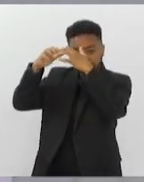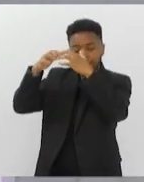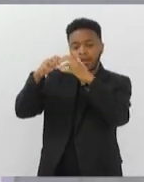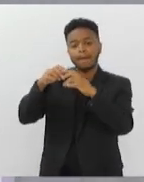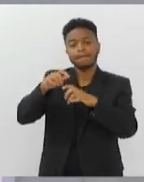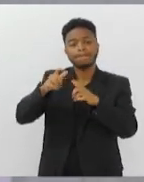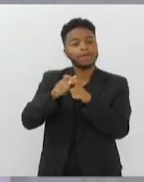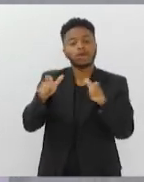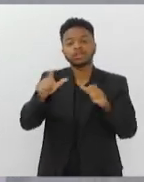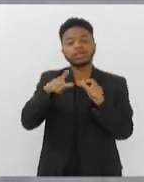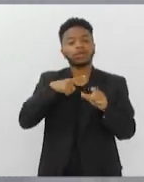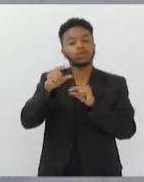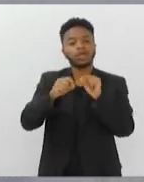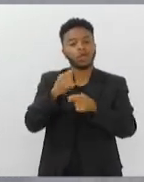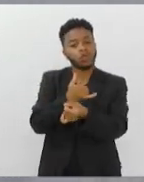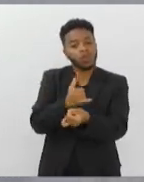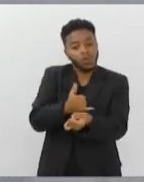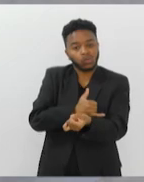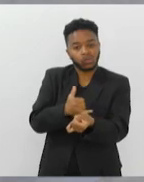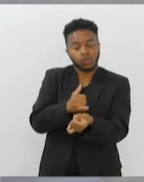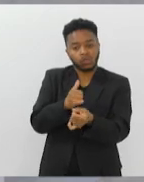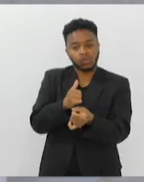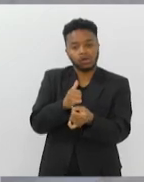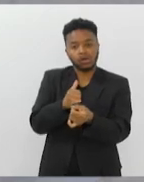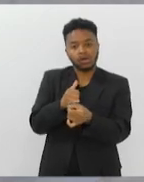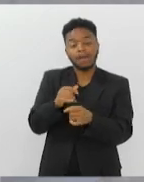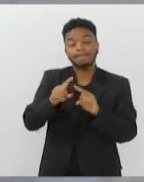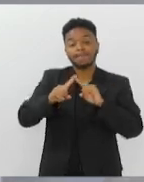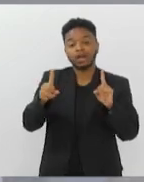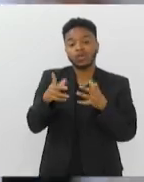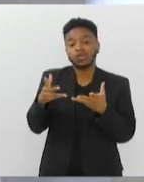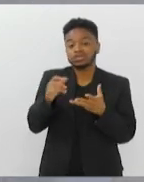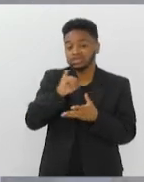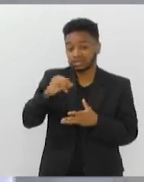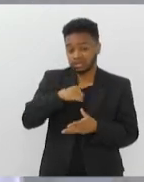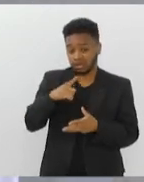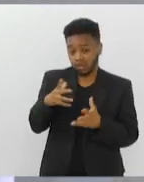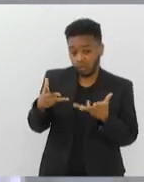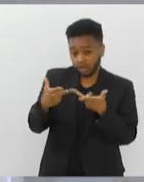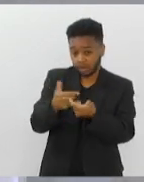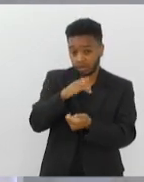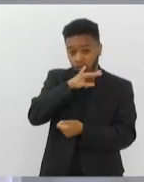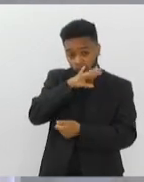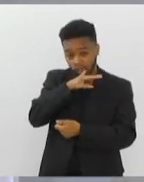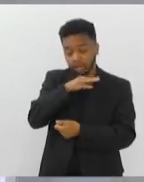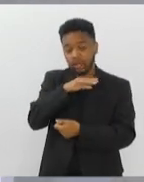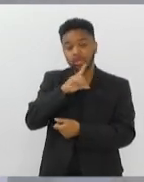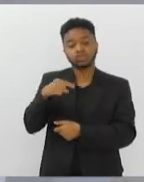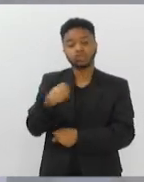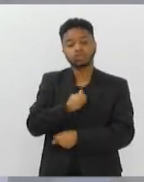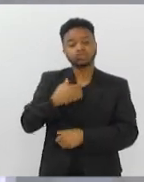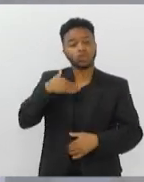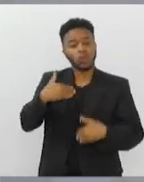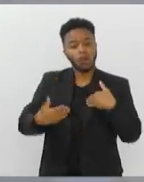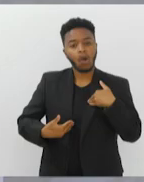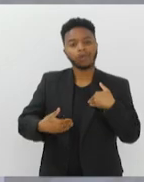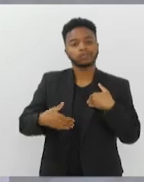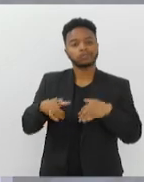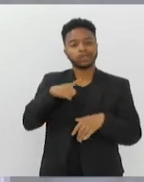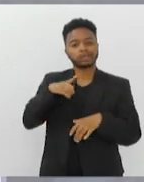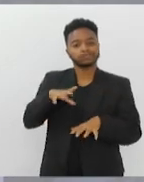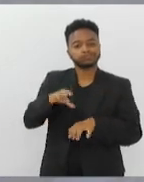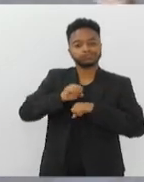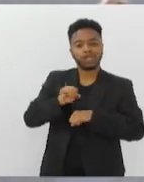de gordura, né? Só que uma gordura de qualidade ruim acaba inflamando o nosso corpo e isso também